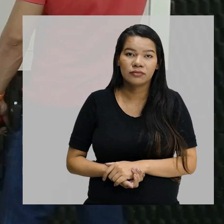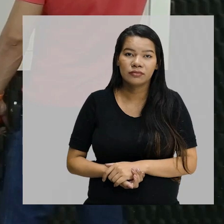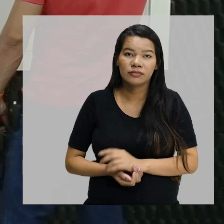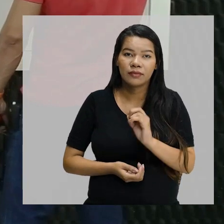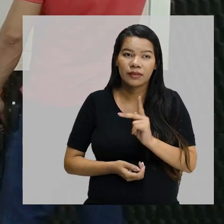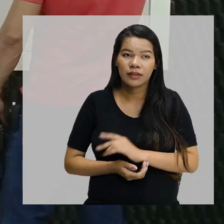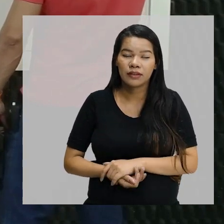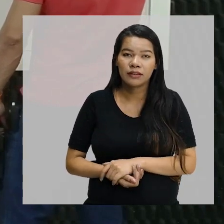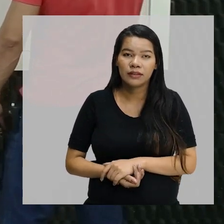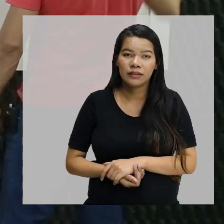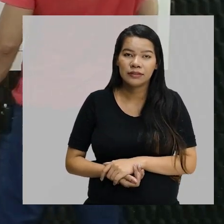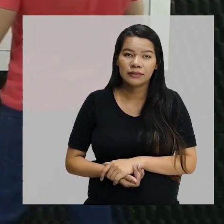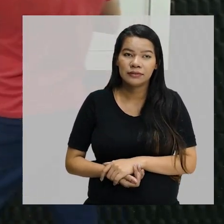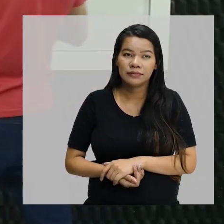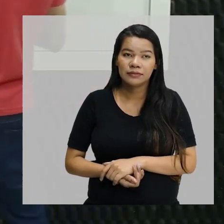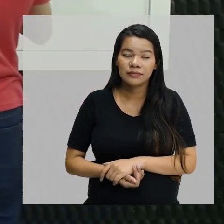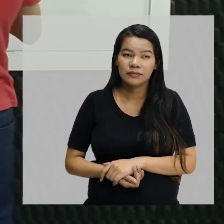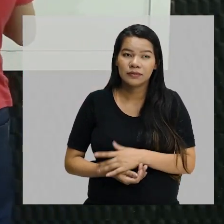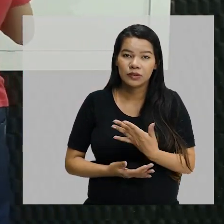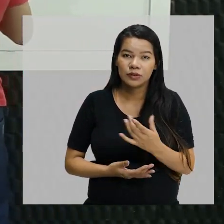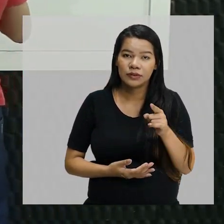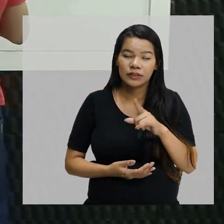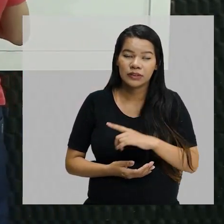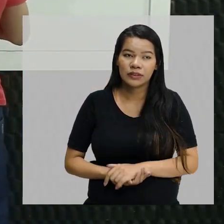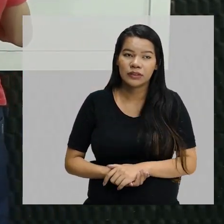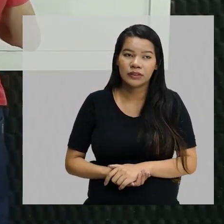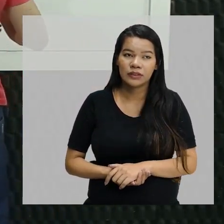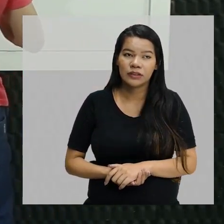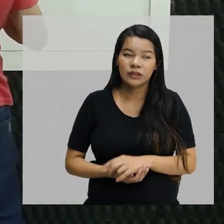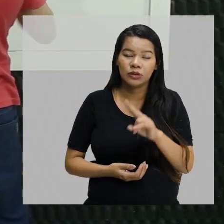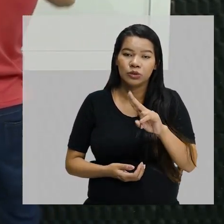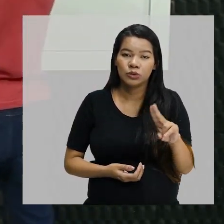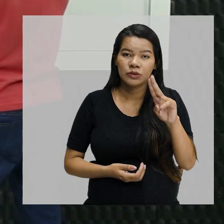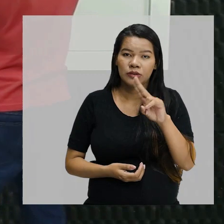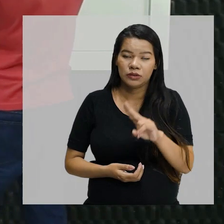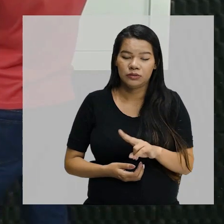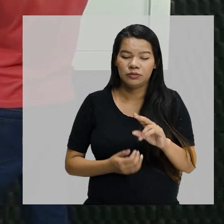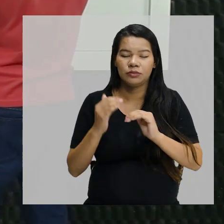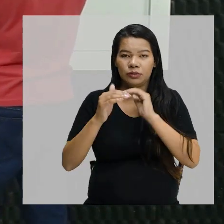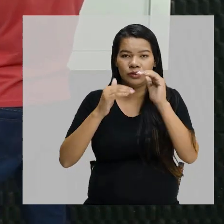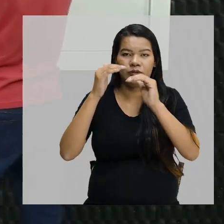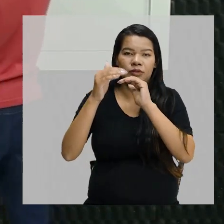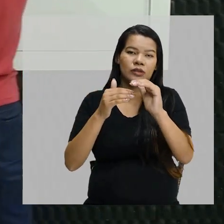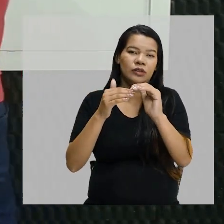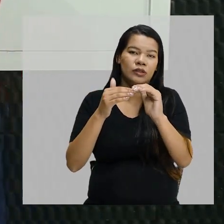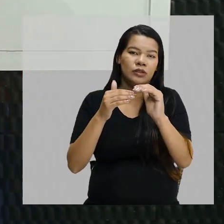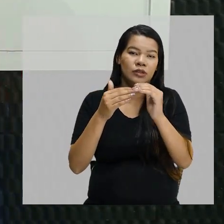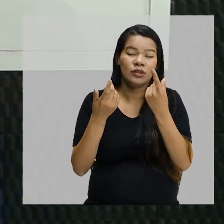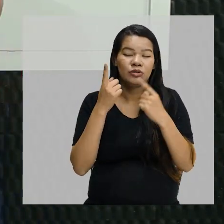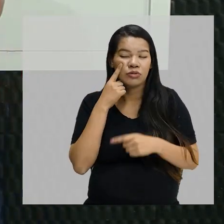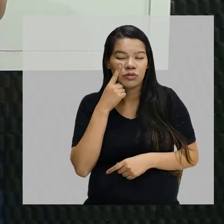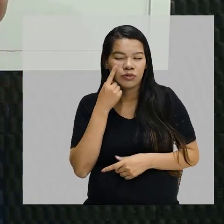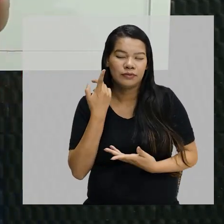ok bom quando você coloca o processo de desconfiança desta verdade que é estabelecida